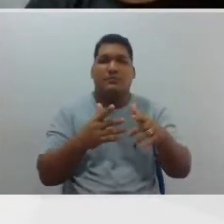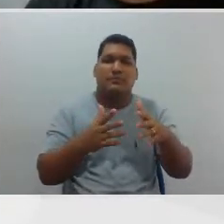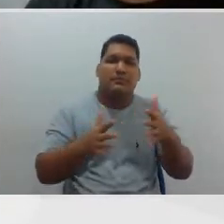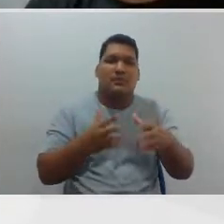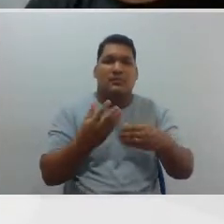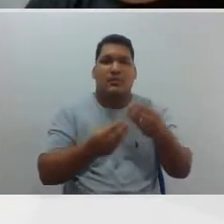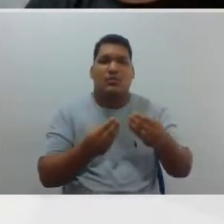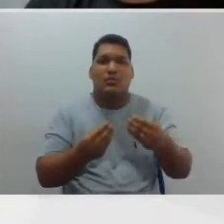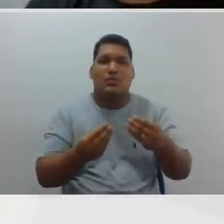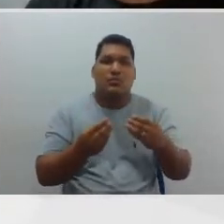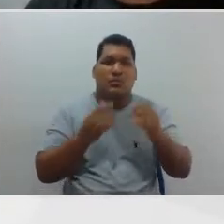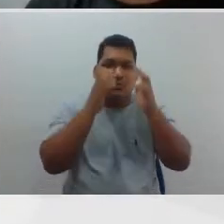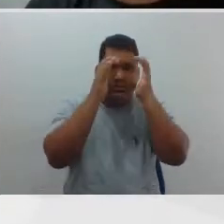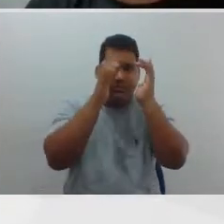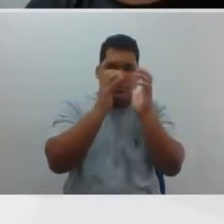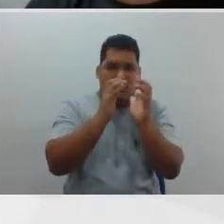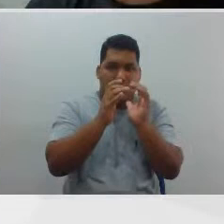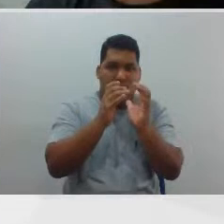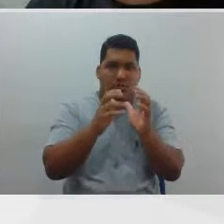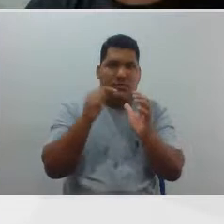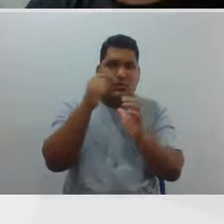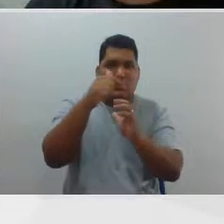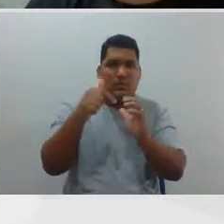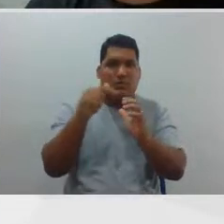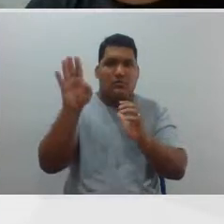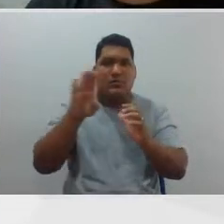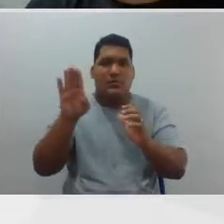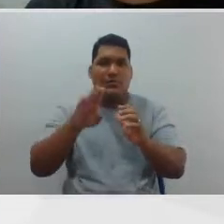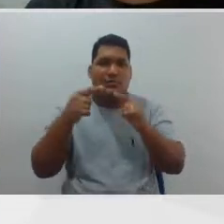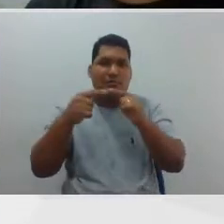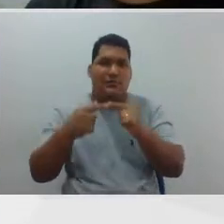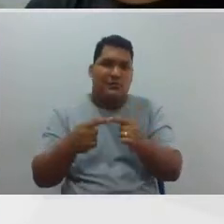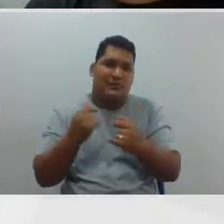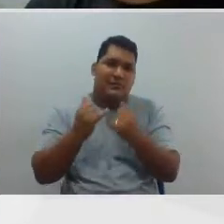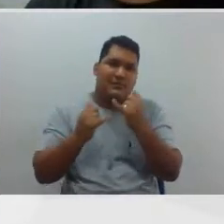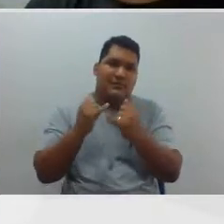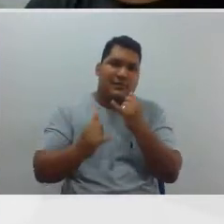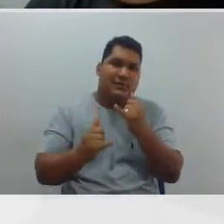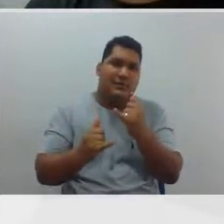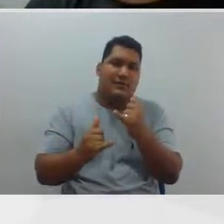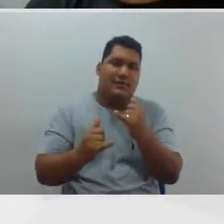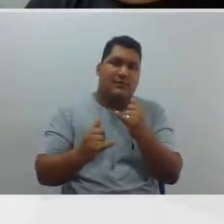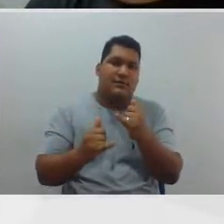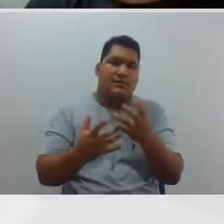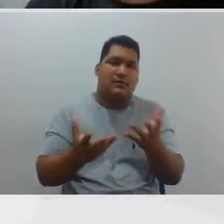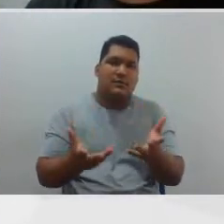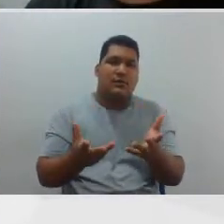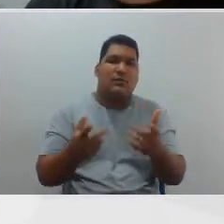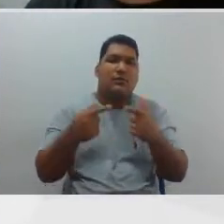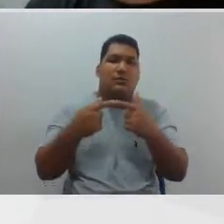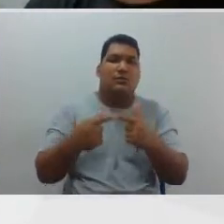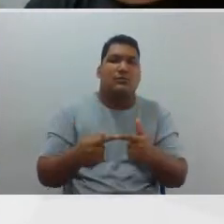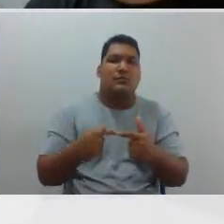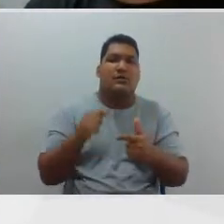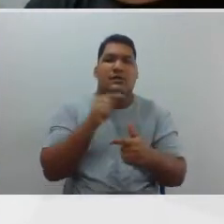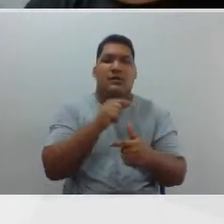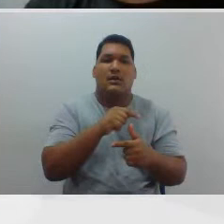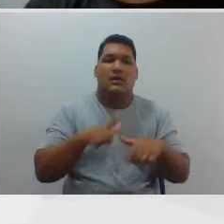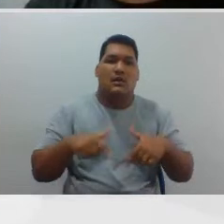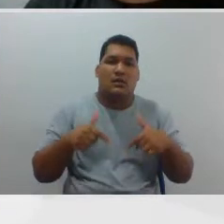rede de neurônios biológico faz, né. Então, isso que fez a